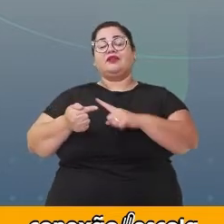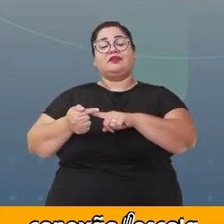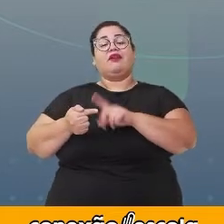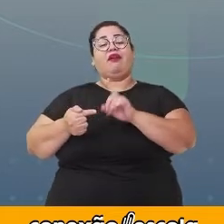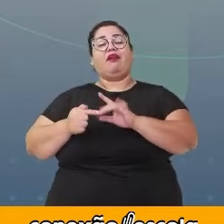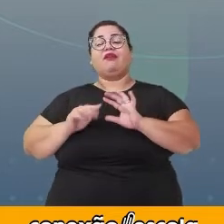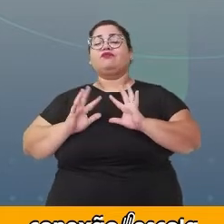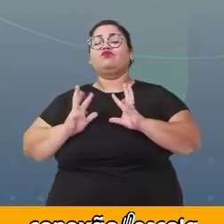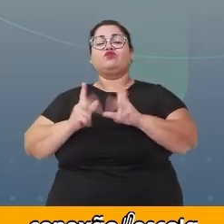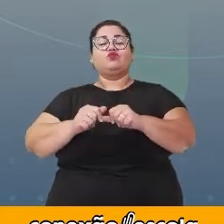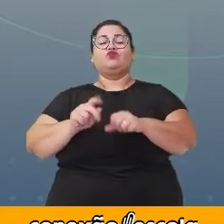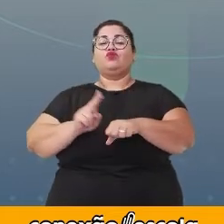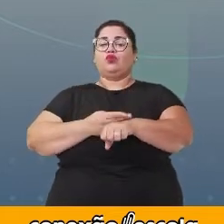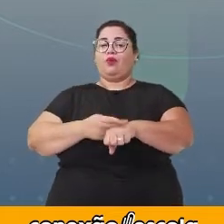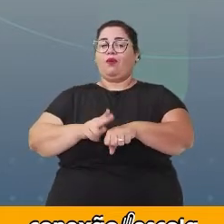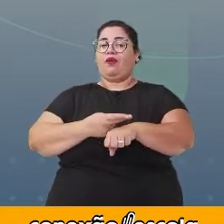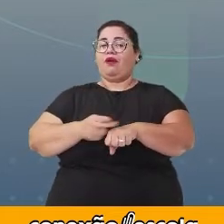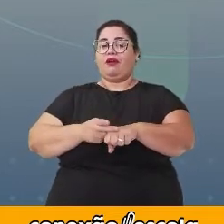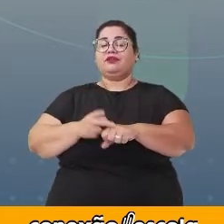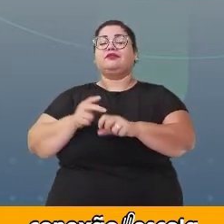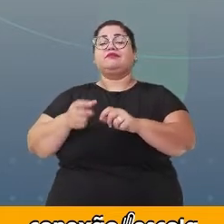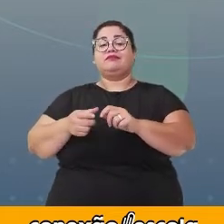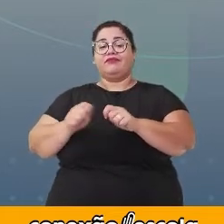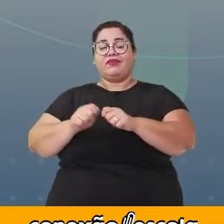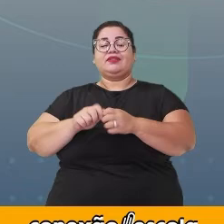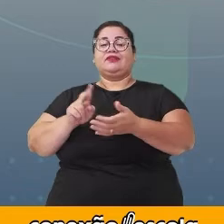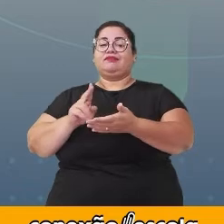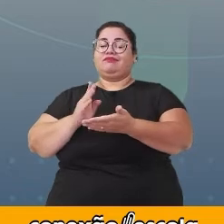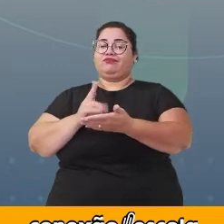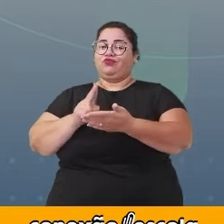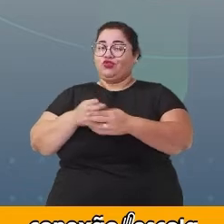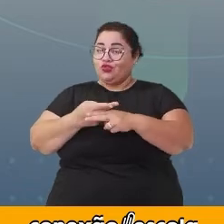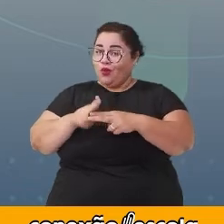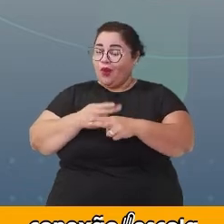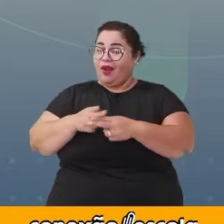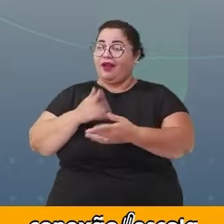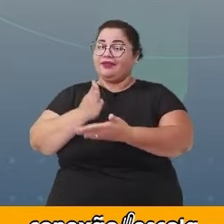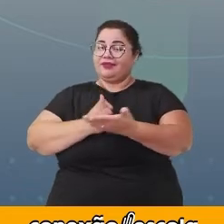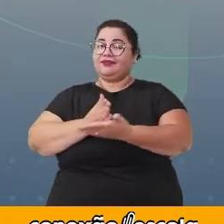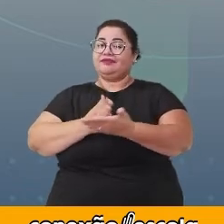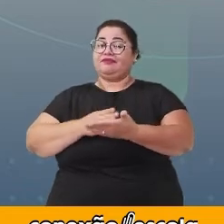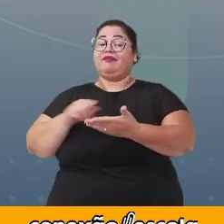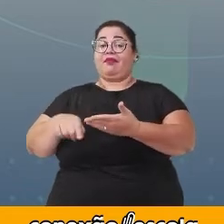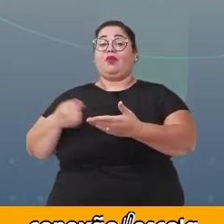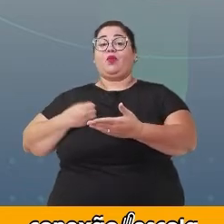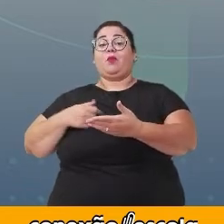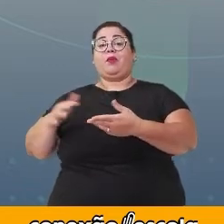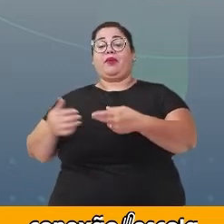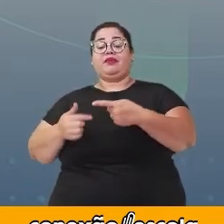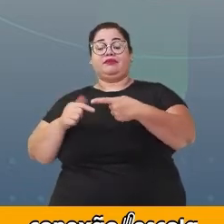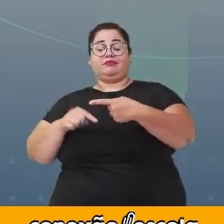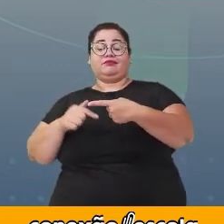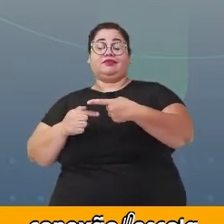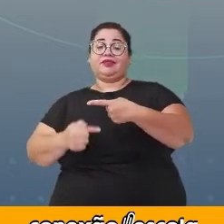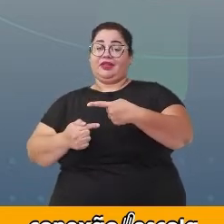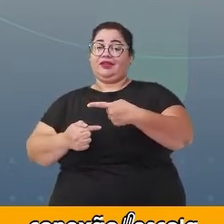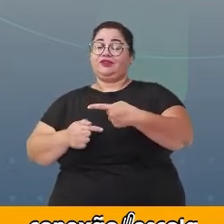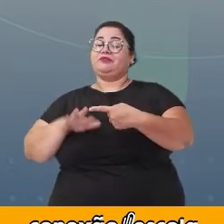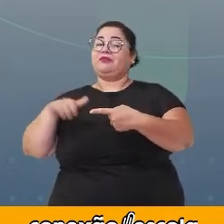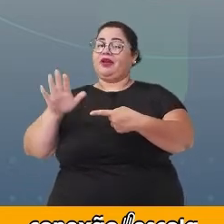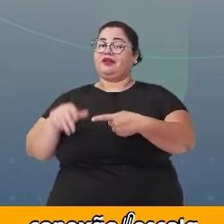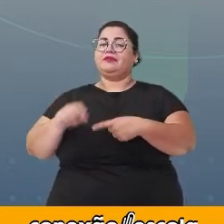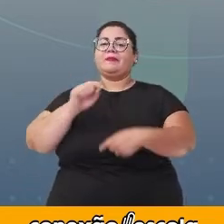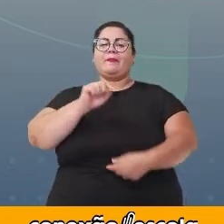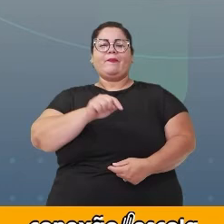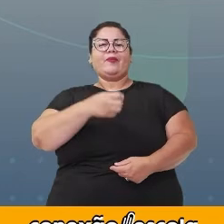a parte total da divisão dessa barra. Ele é o denominador. E o 3, no caso